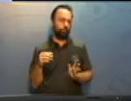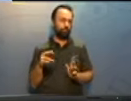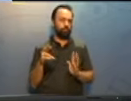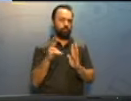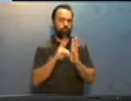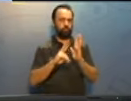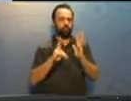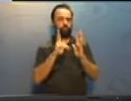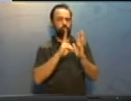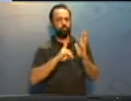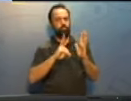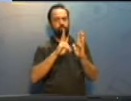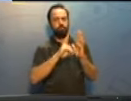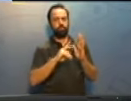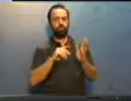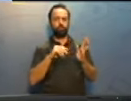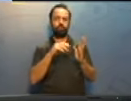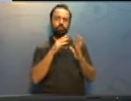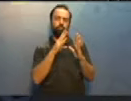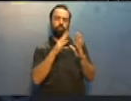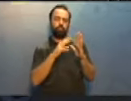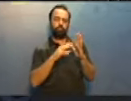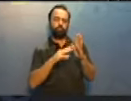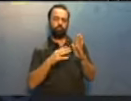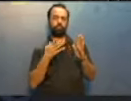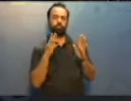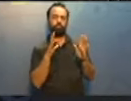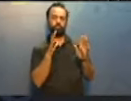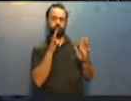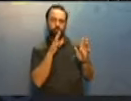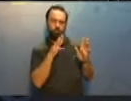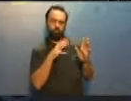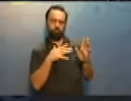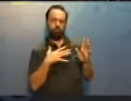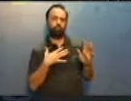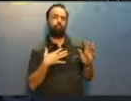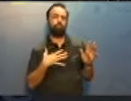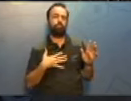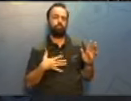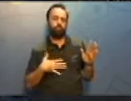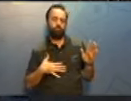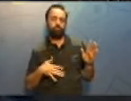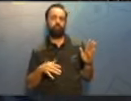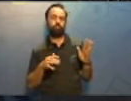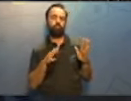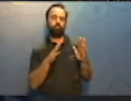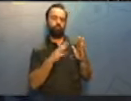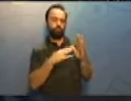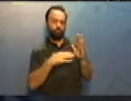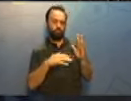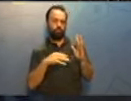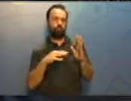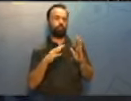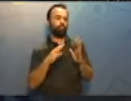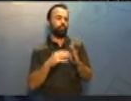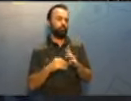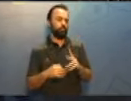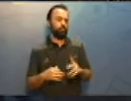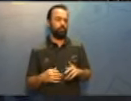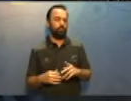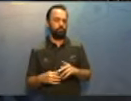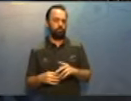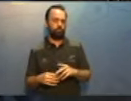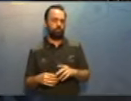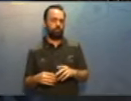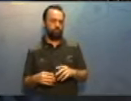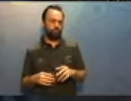movimento. Tudo isso nós sentimos através da pele. Estou pegando o lápis muito forte, estou pegando o lápis mais fraco e por isso que eu realizo os movimentos de acordo